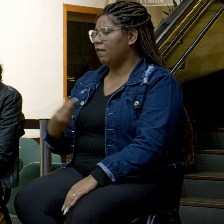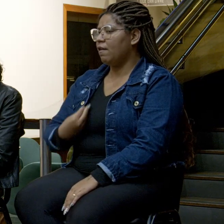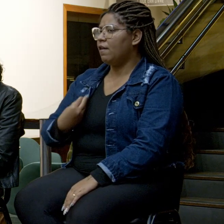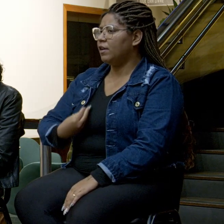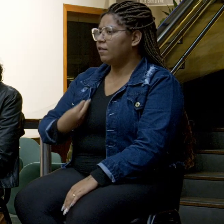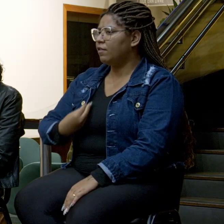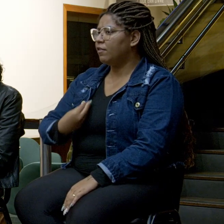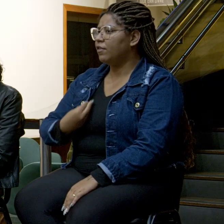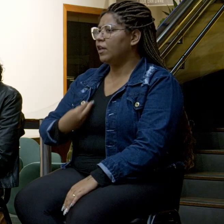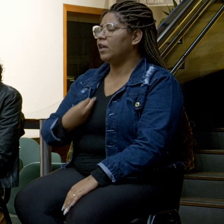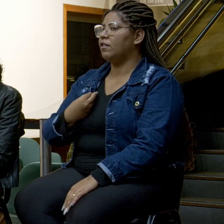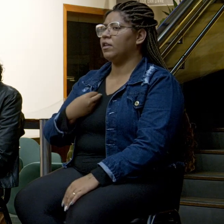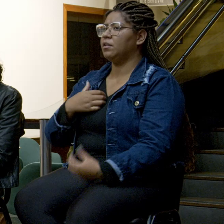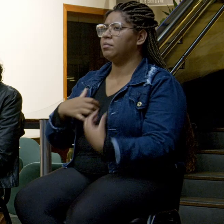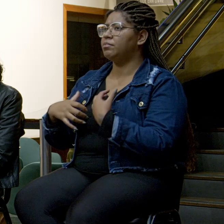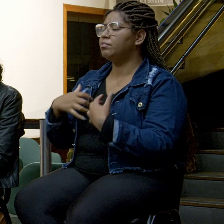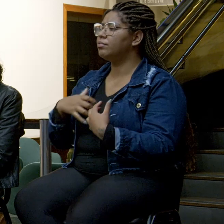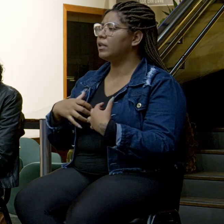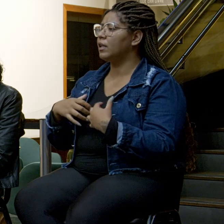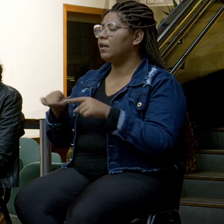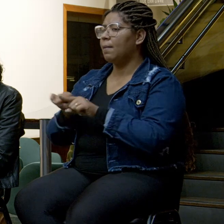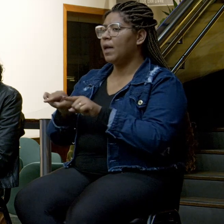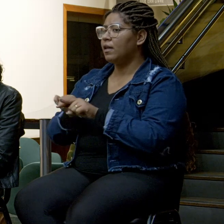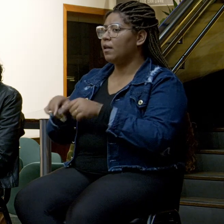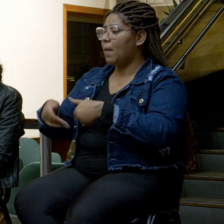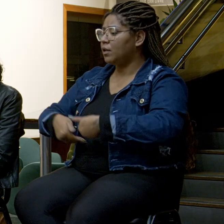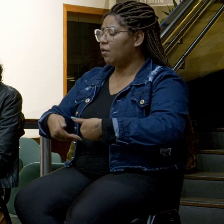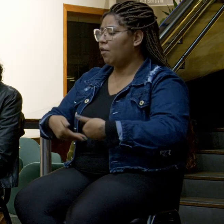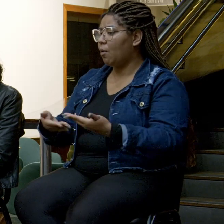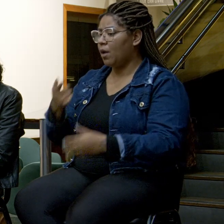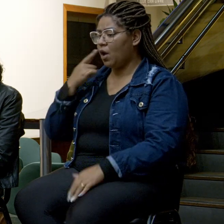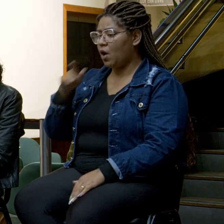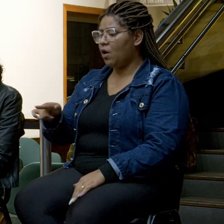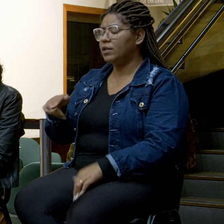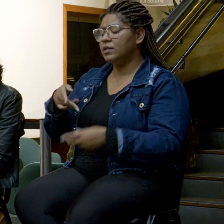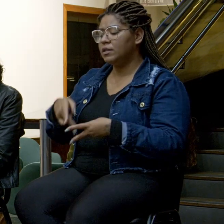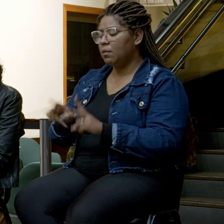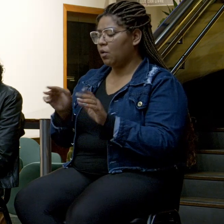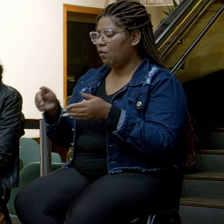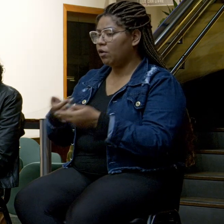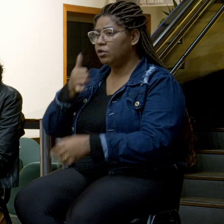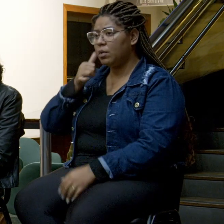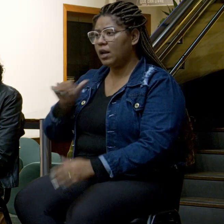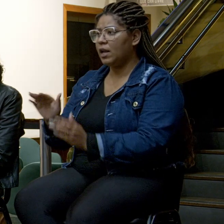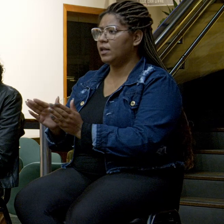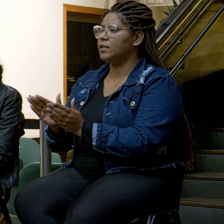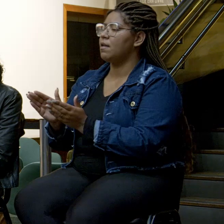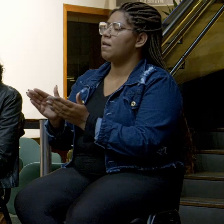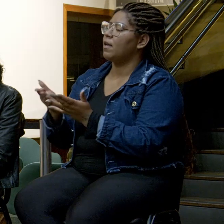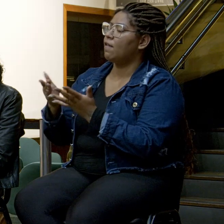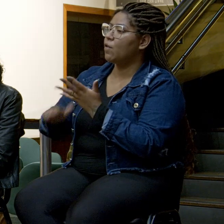em algum grau de insegurança alimentar, a gente sabe muito bem que as mais atingidas são as mulheres negras, né?